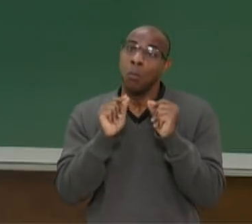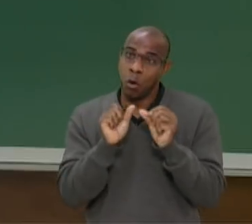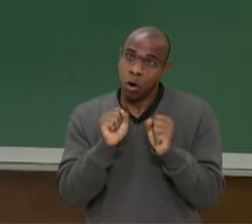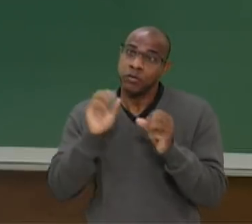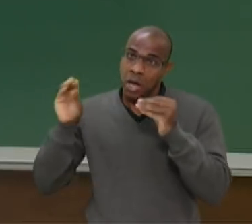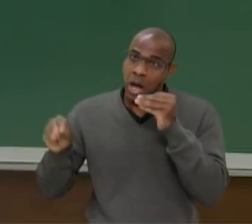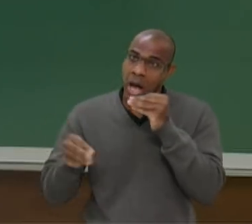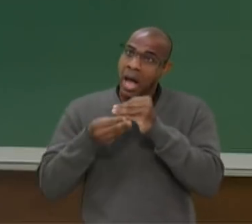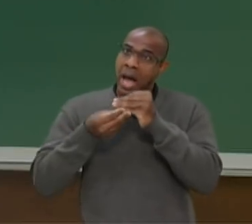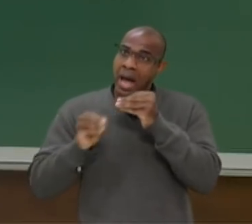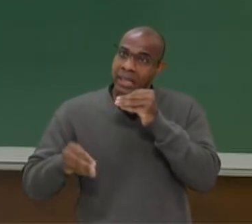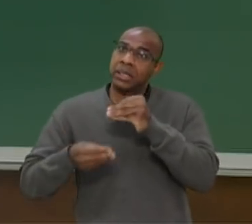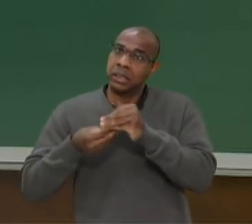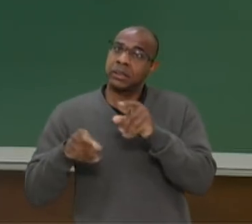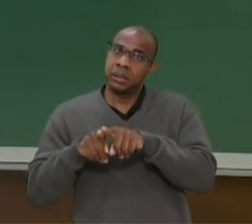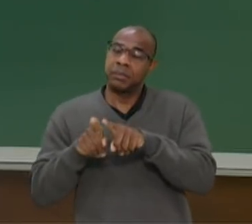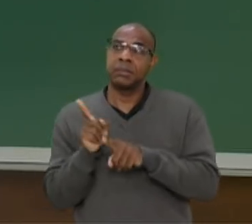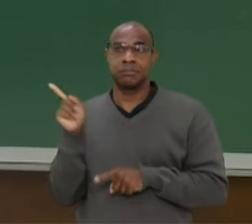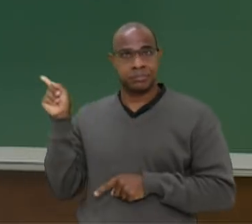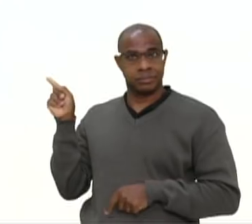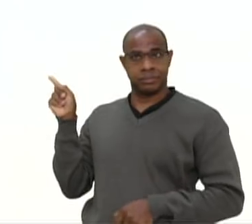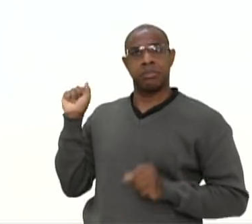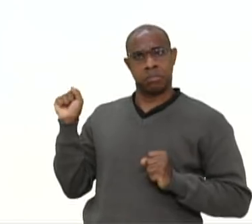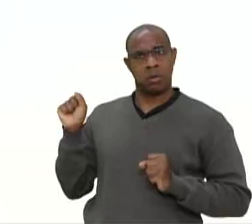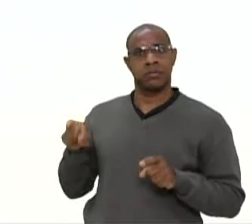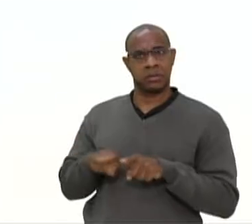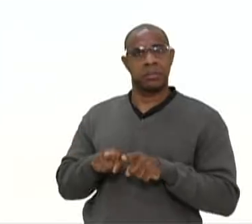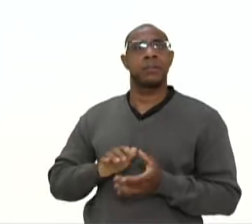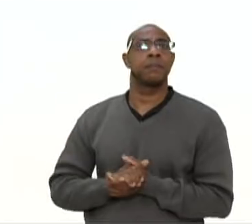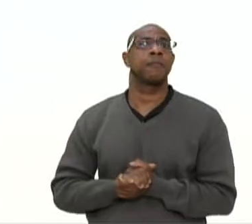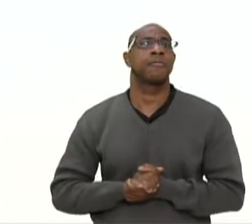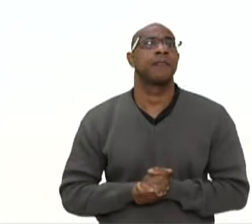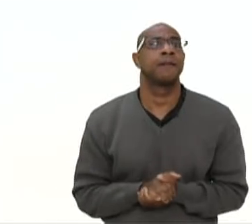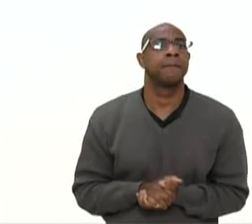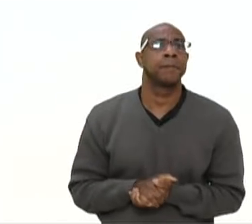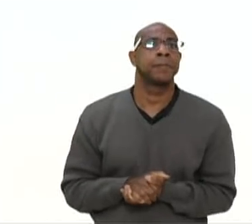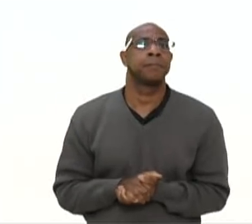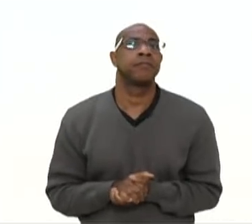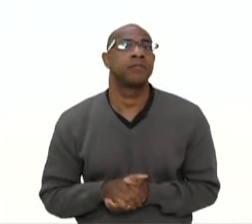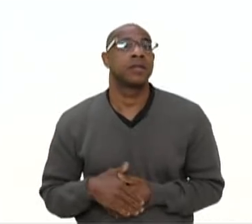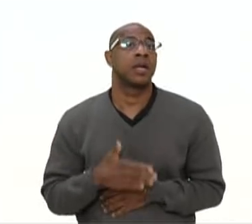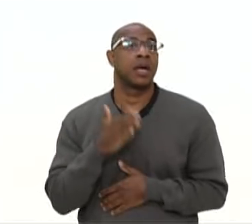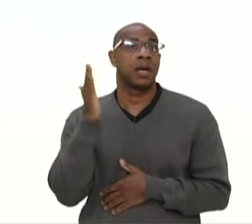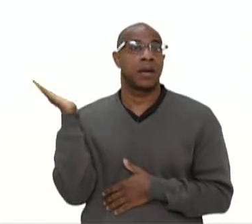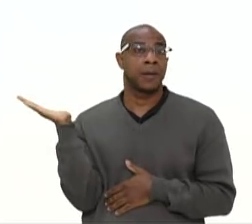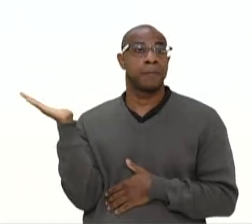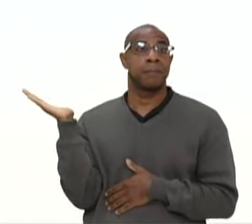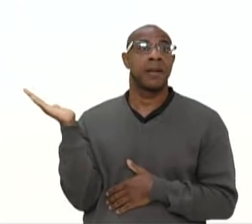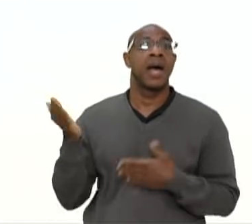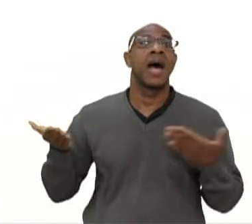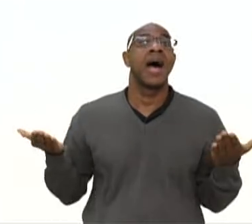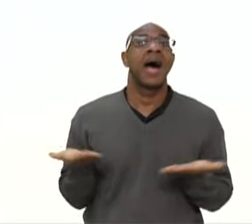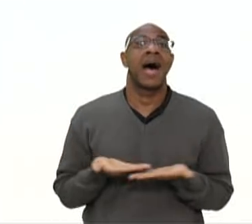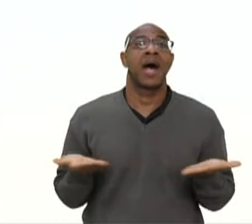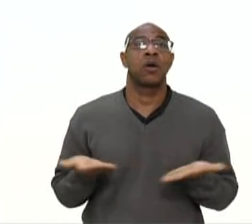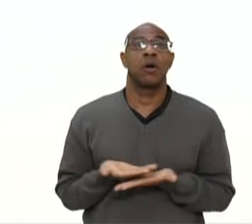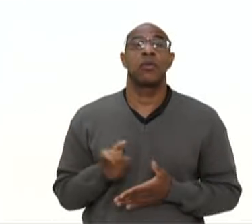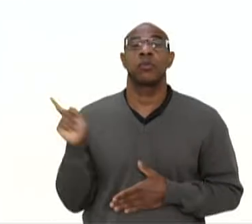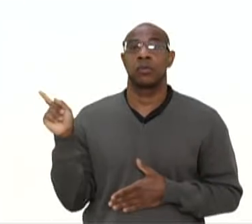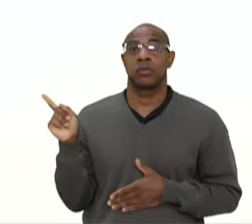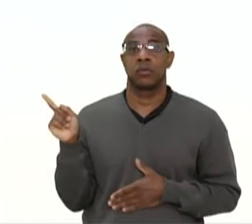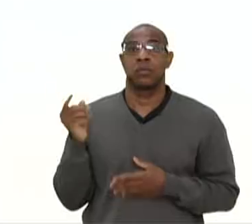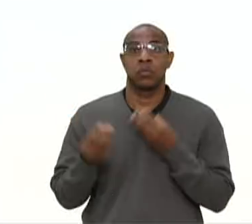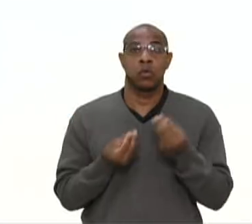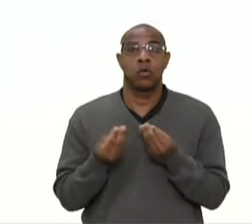acrescentar com a resposta da professora, ok? E agora chegou o nosso momento da